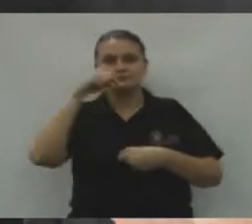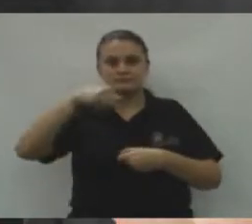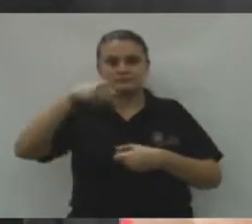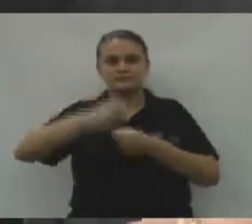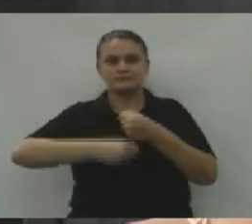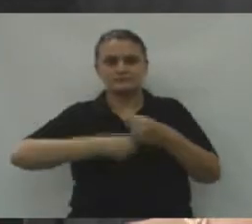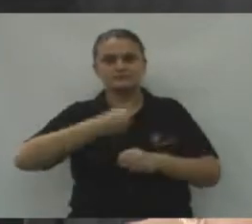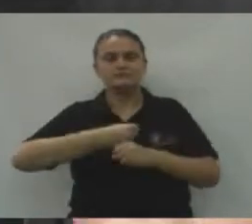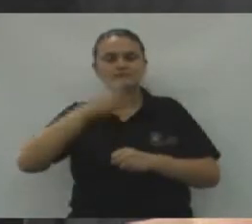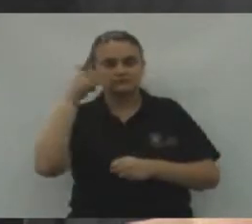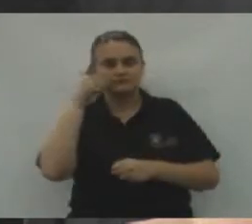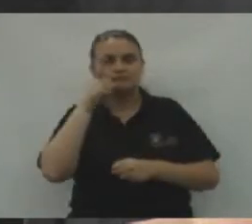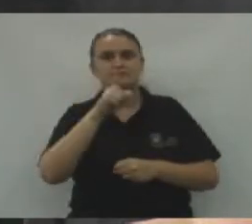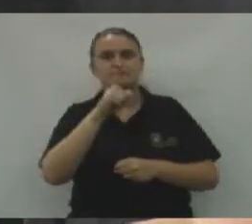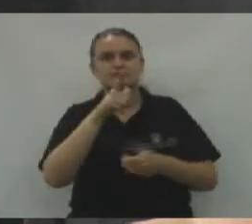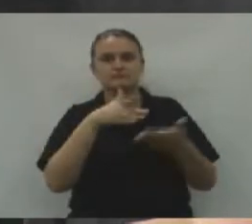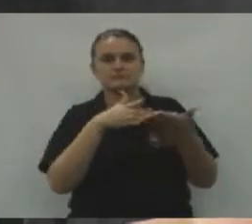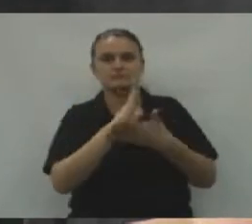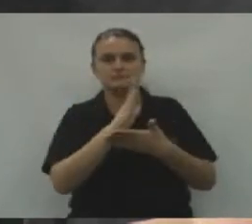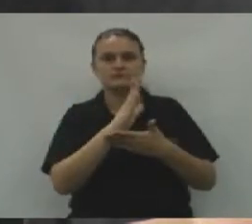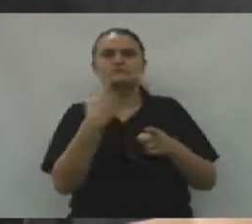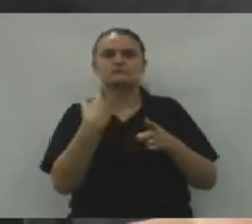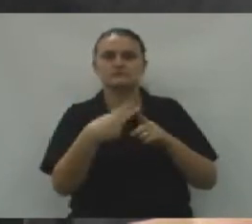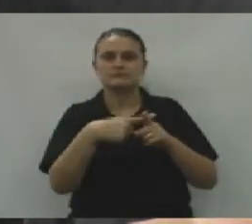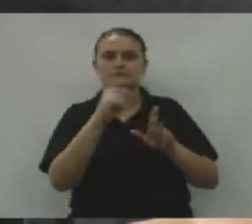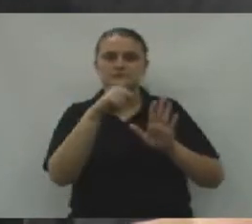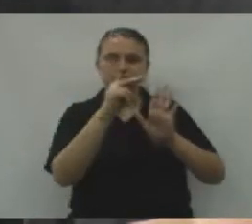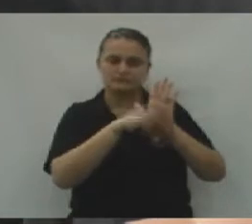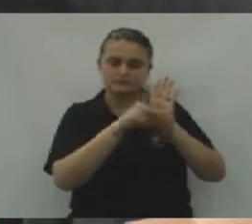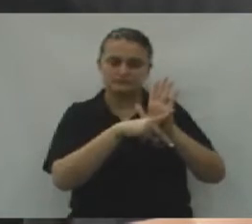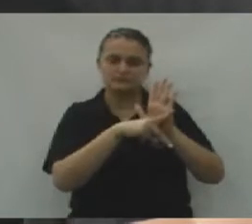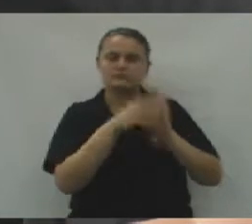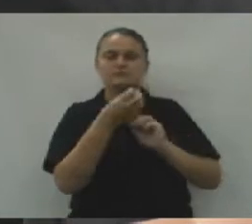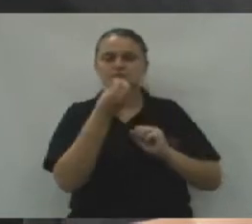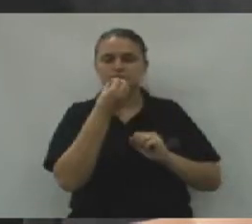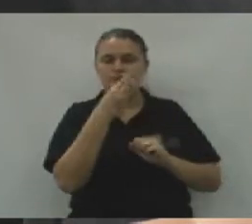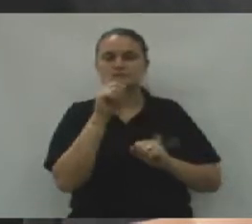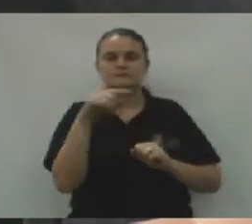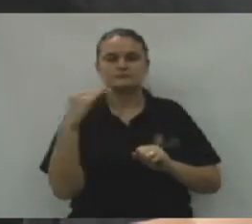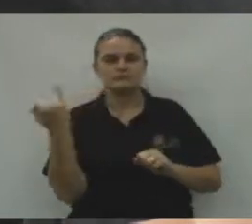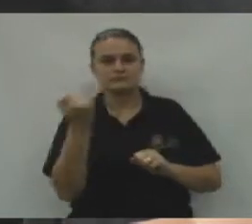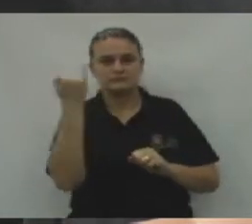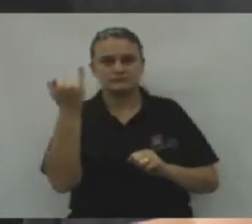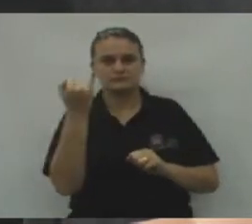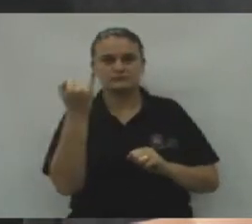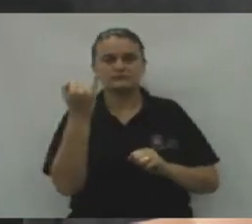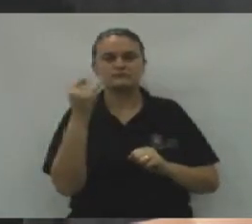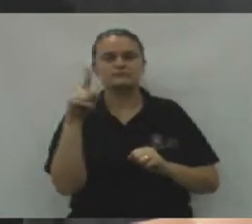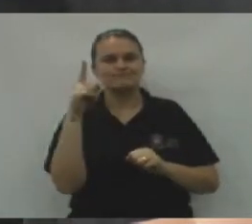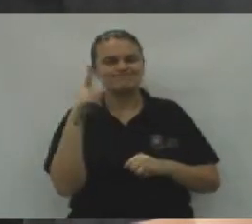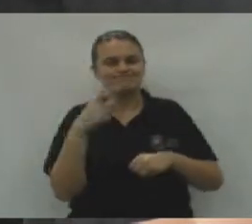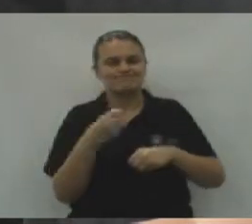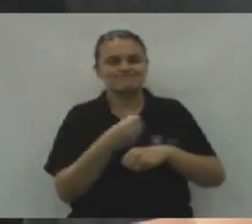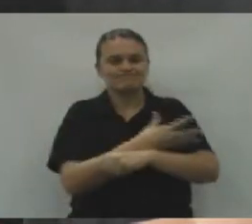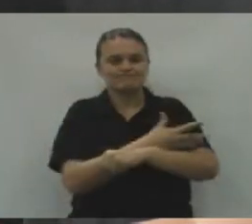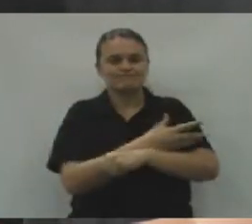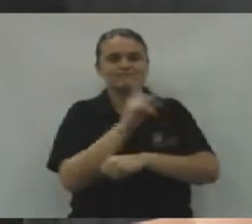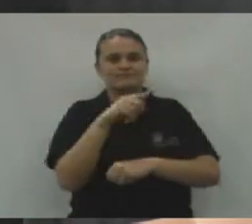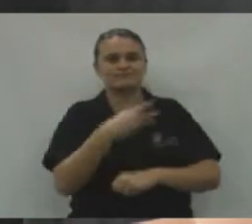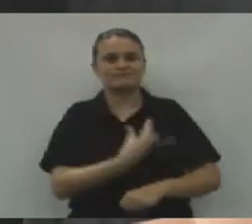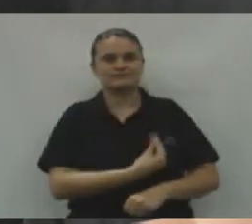poder lograr êxito. Por quê? É um projeto muito importante, complexo, trata da